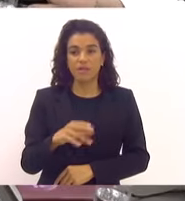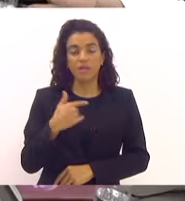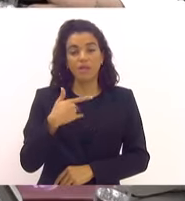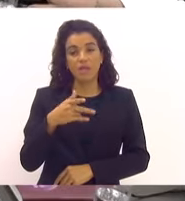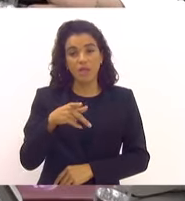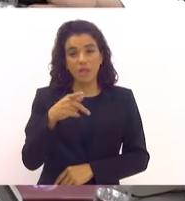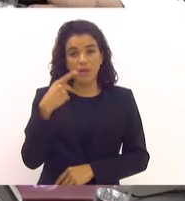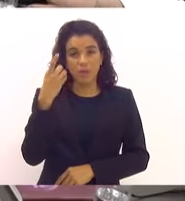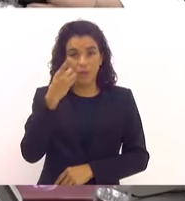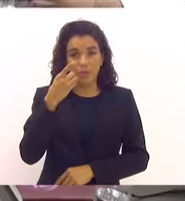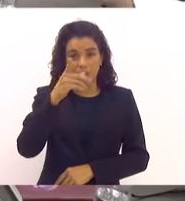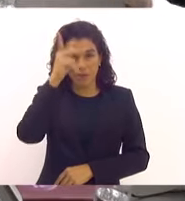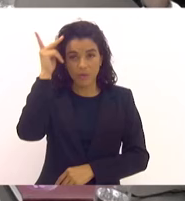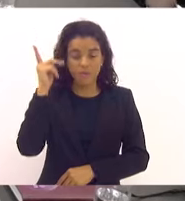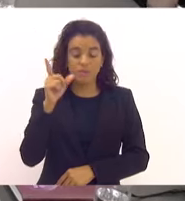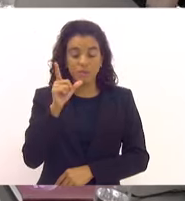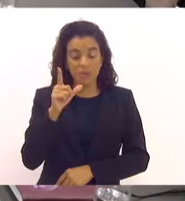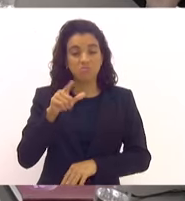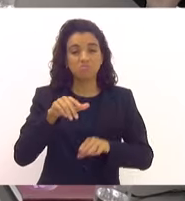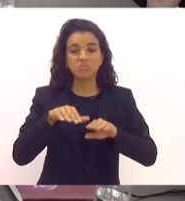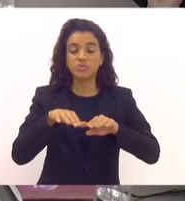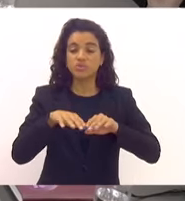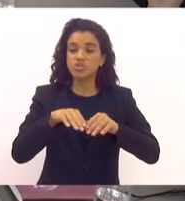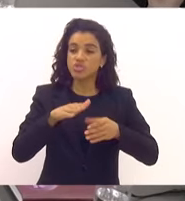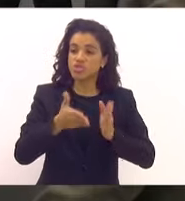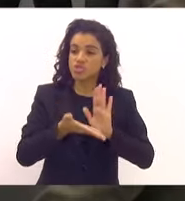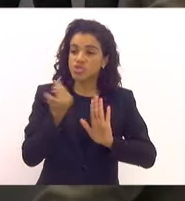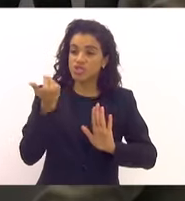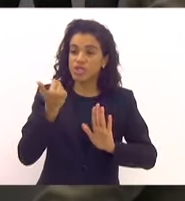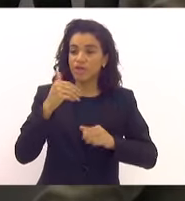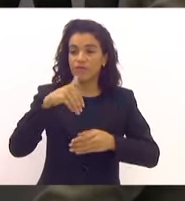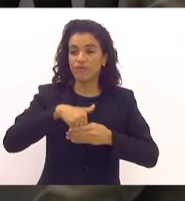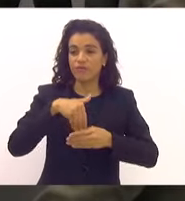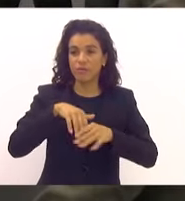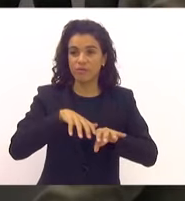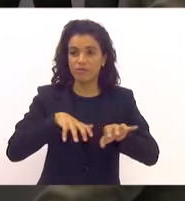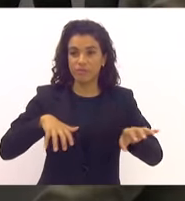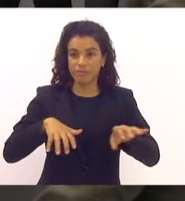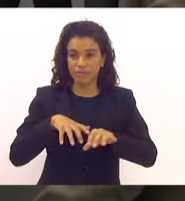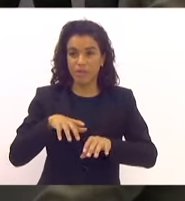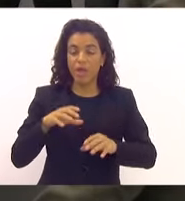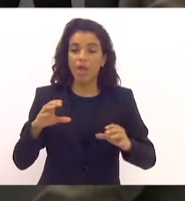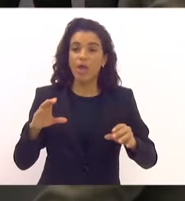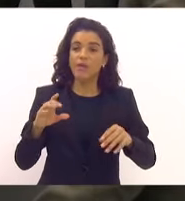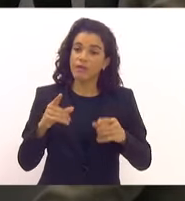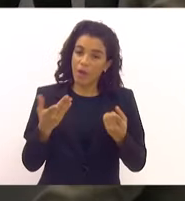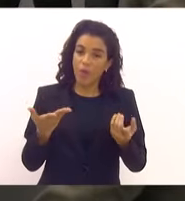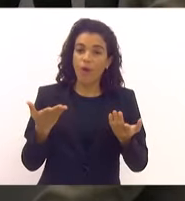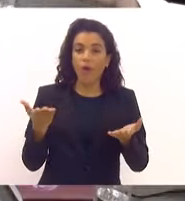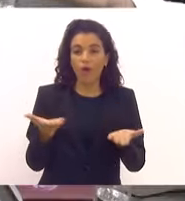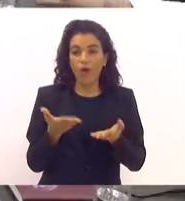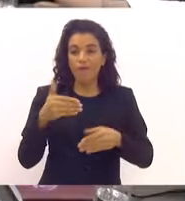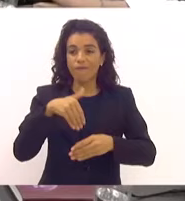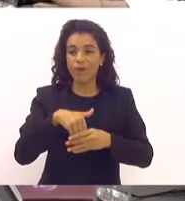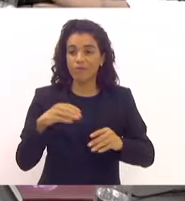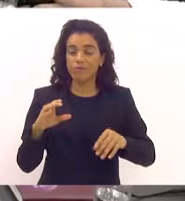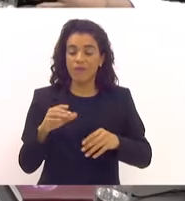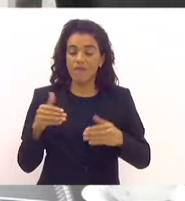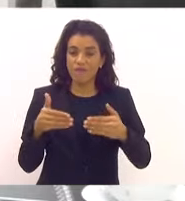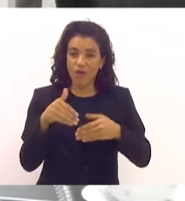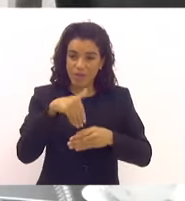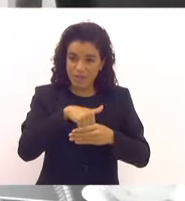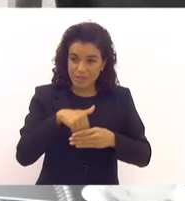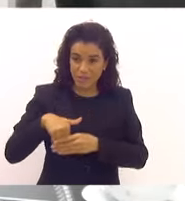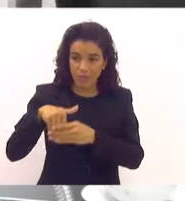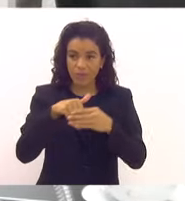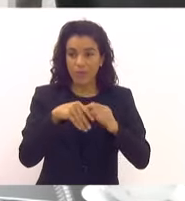Paulo retira a divergência. Ótimo. Então, o voto... A gente aprova... Constitucionalidade com emenda. Constitucionalidade com emenda, mudando a lei original. Perfeito. Encerrada a discussão, em votação,